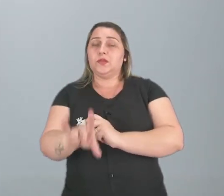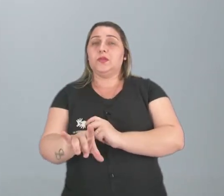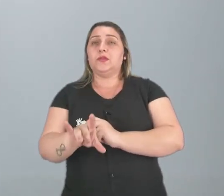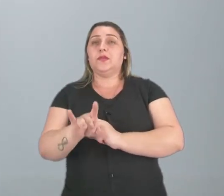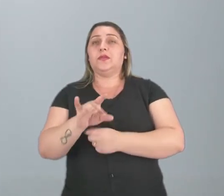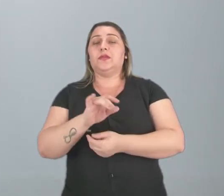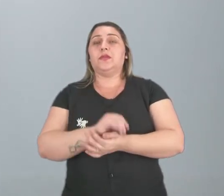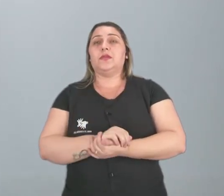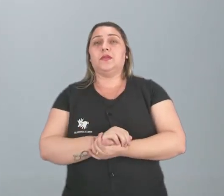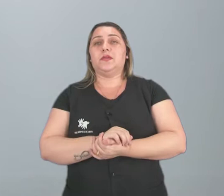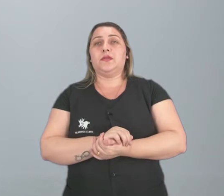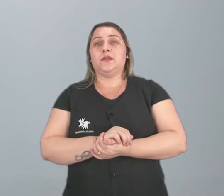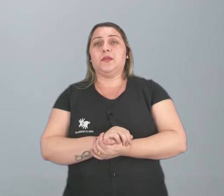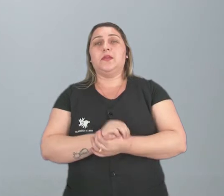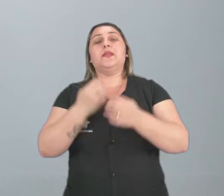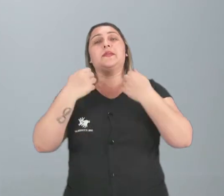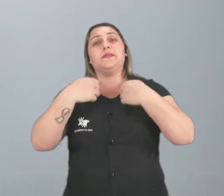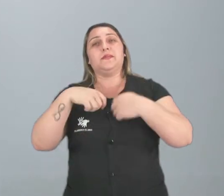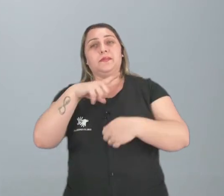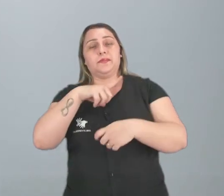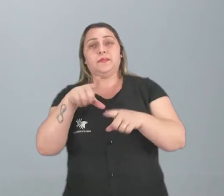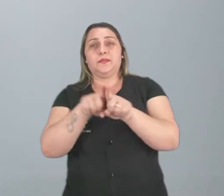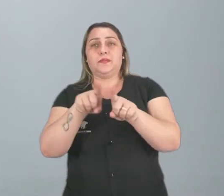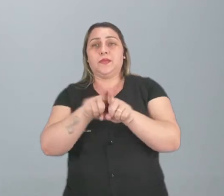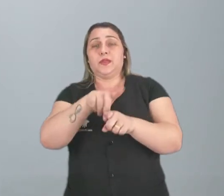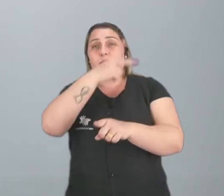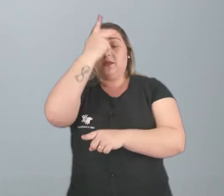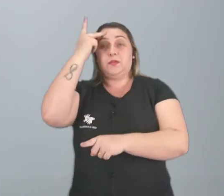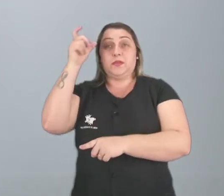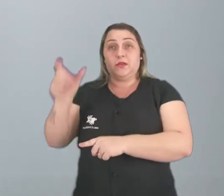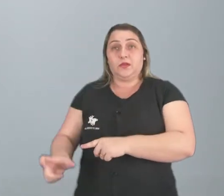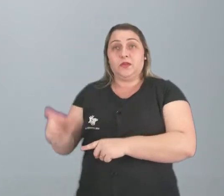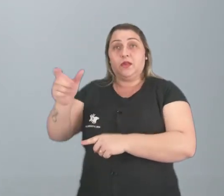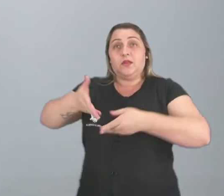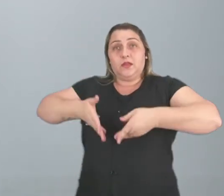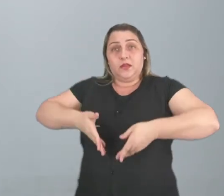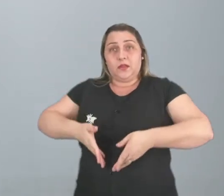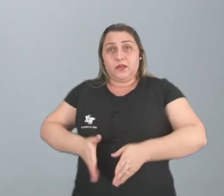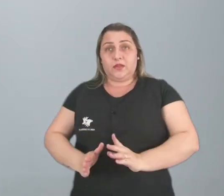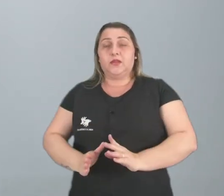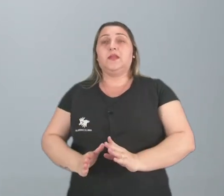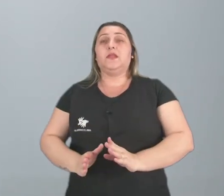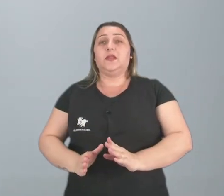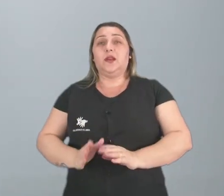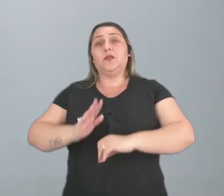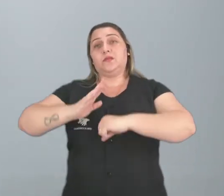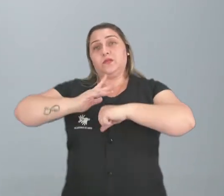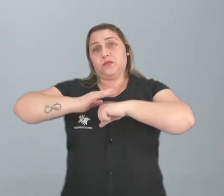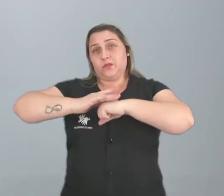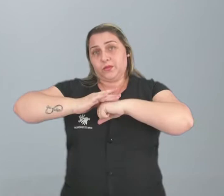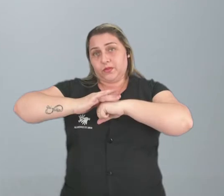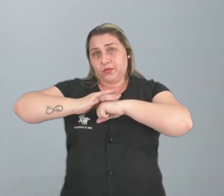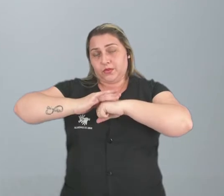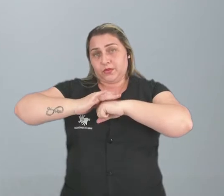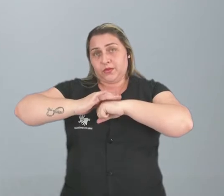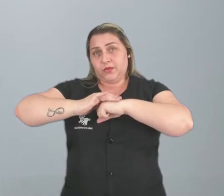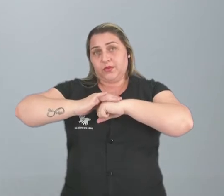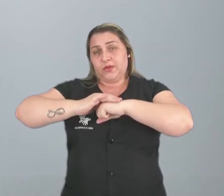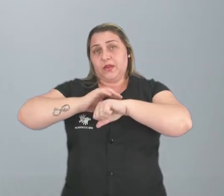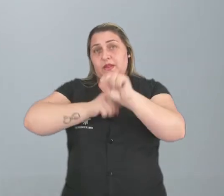que existe também aquelas pessoas que elas nasceram com um tipo de doença